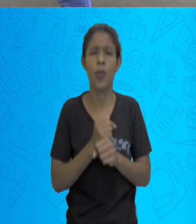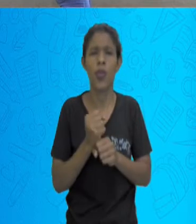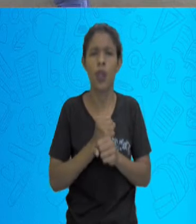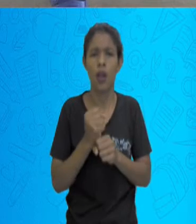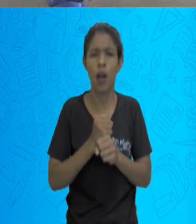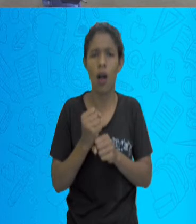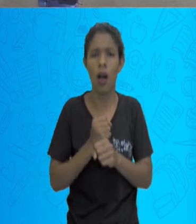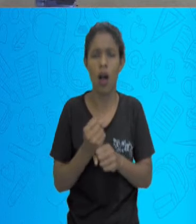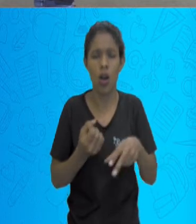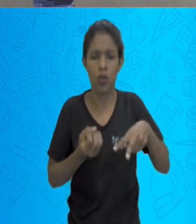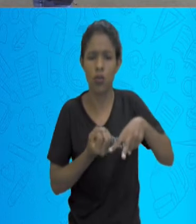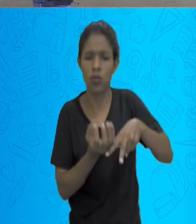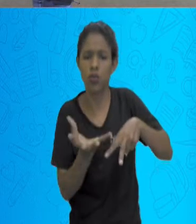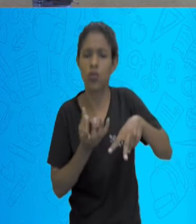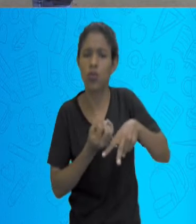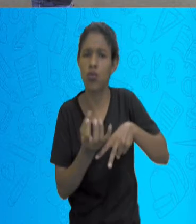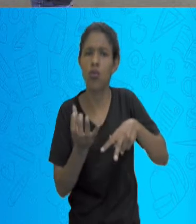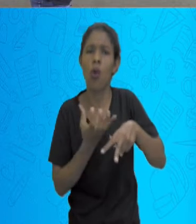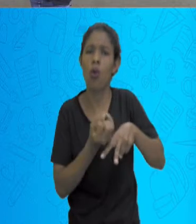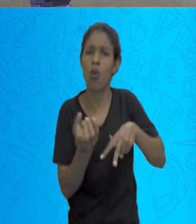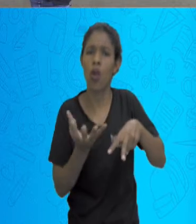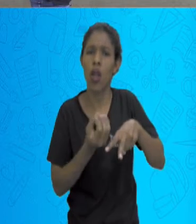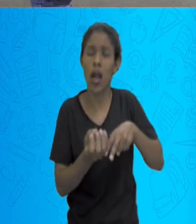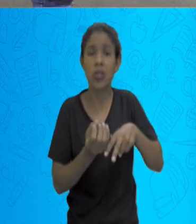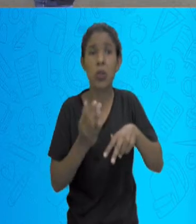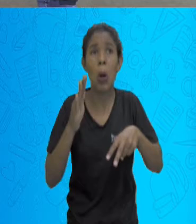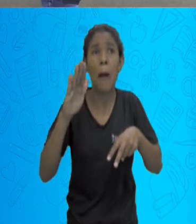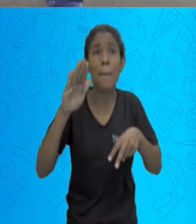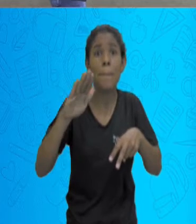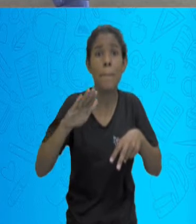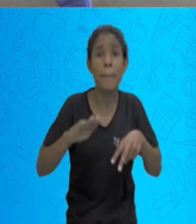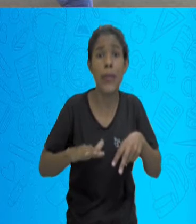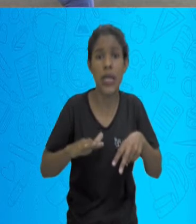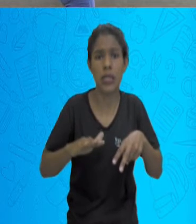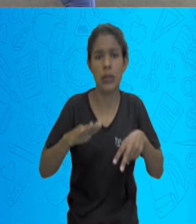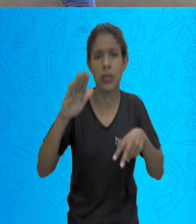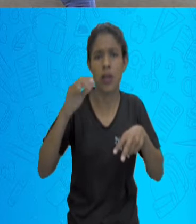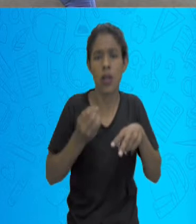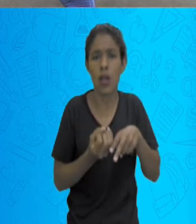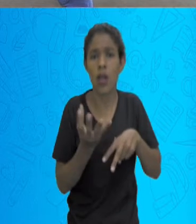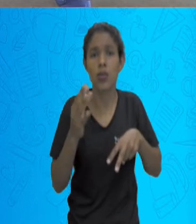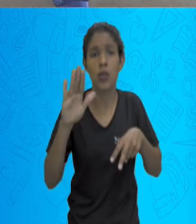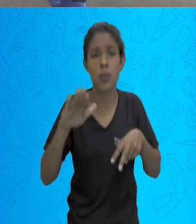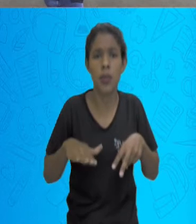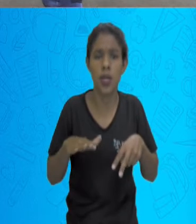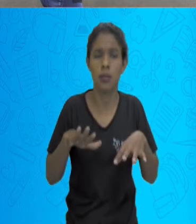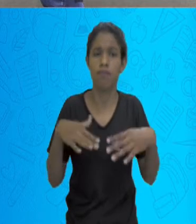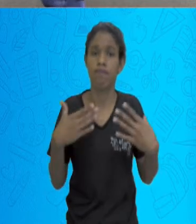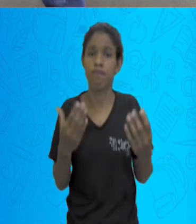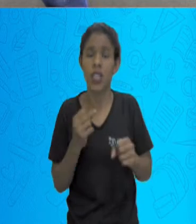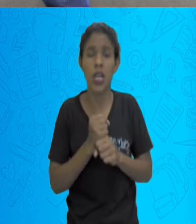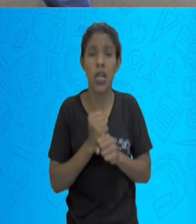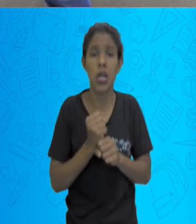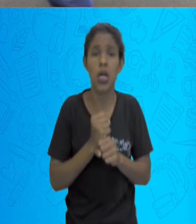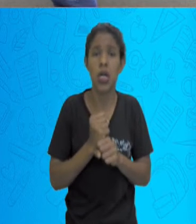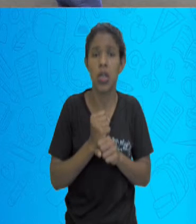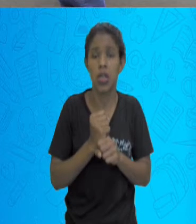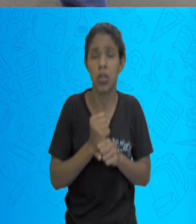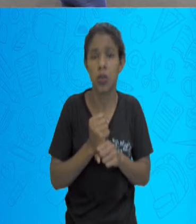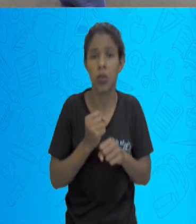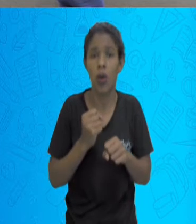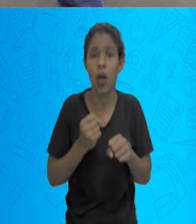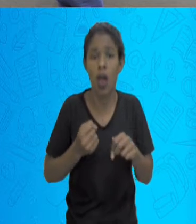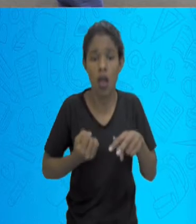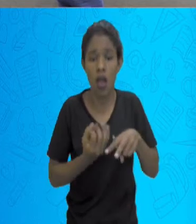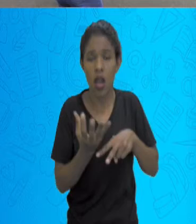cambial turística do Brasil foi menor e maior? Vamos ver? Em que ano foi menor